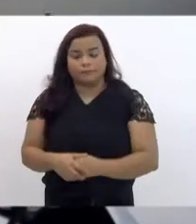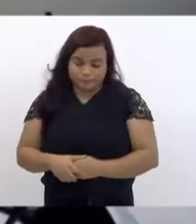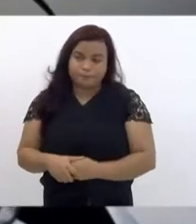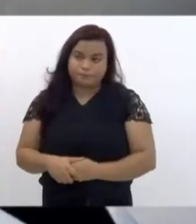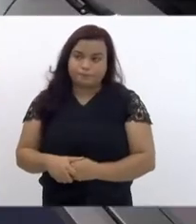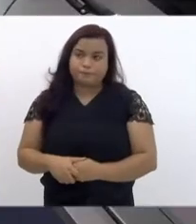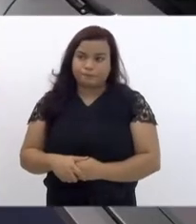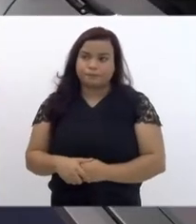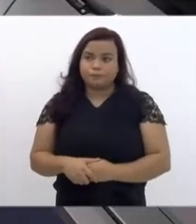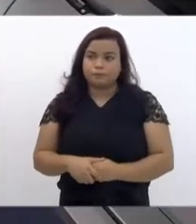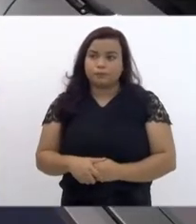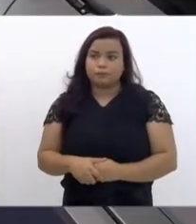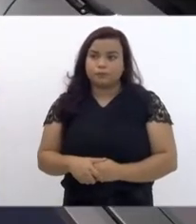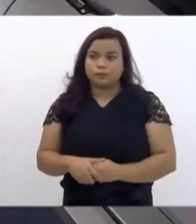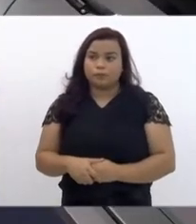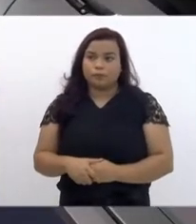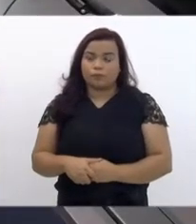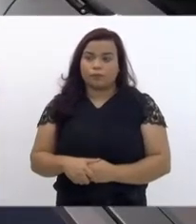então.